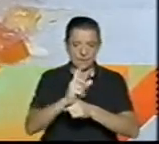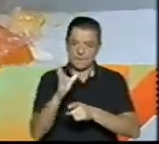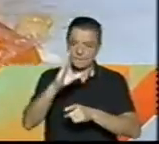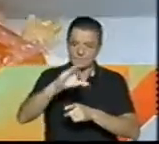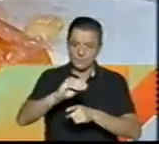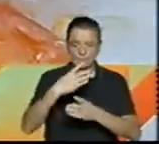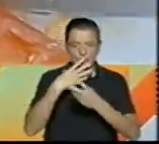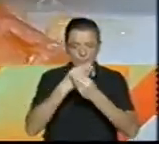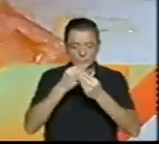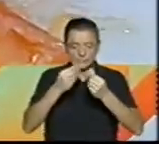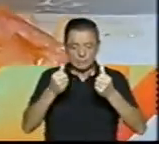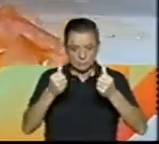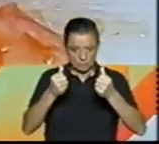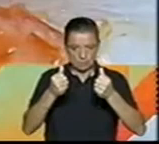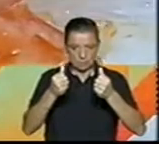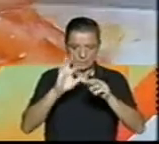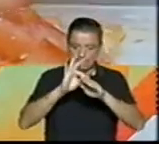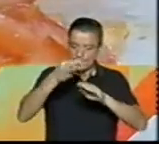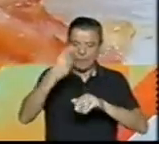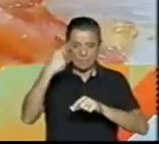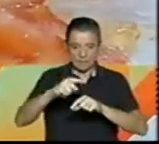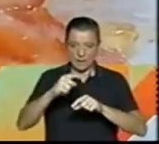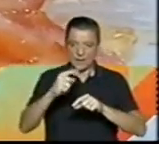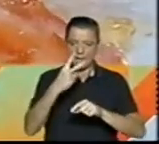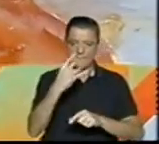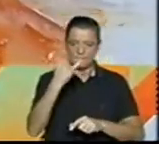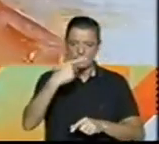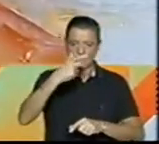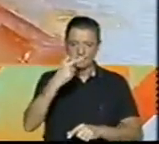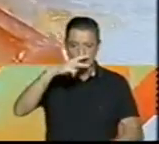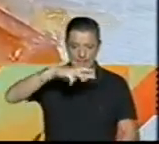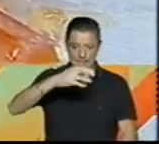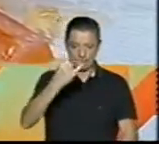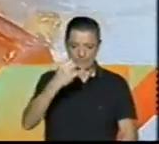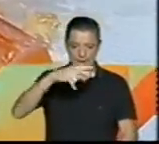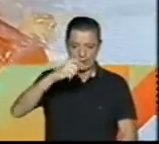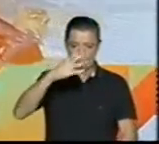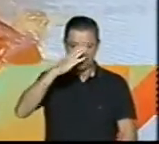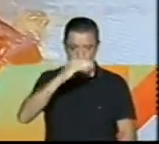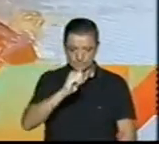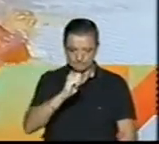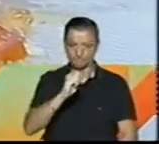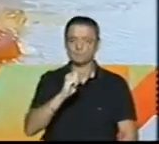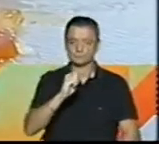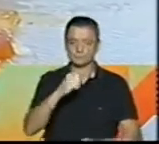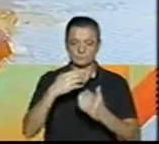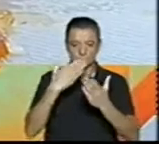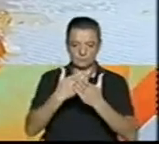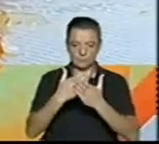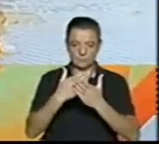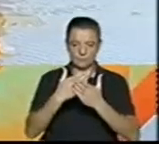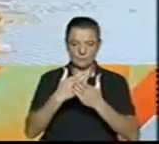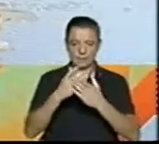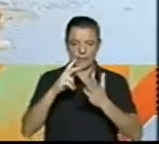mais saboroso também e mais, com mais vitaminas, não é? Tens essa técnica, Sónia, de cortar o tomate tão rapidamente? Não, é